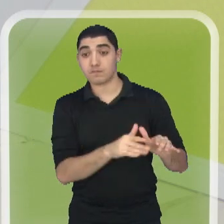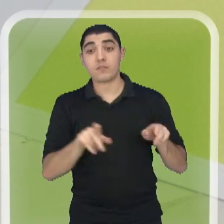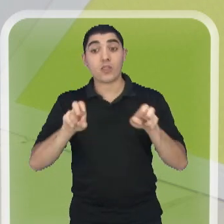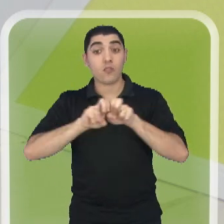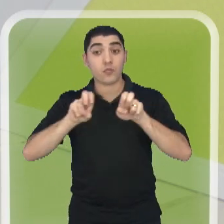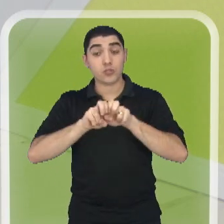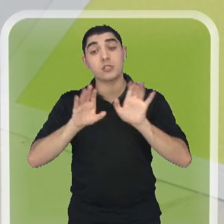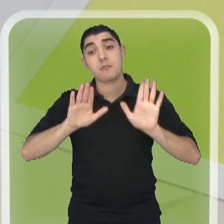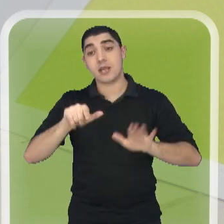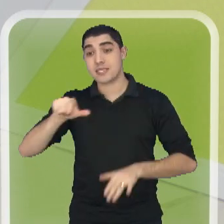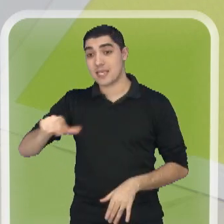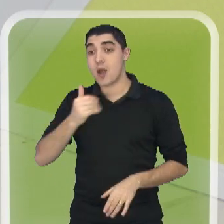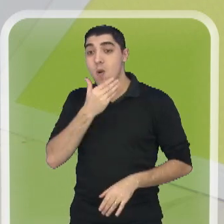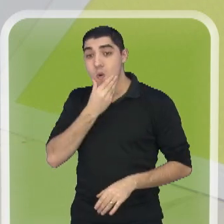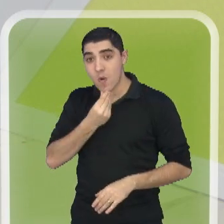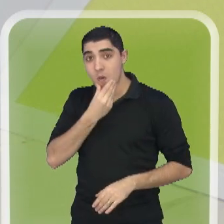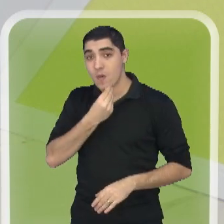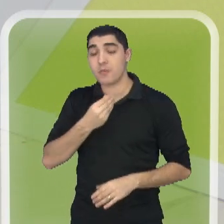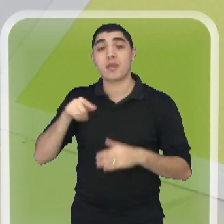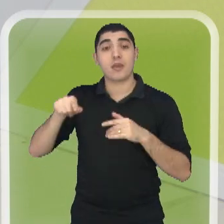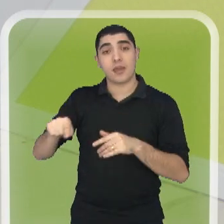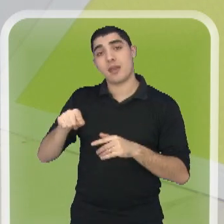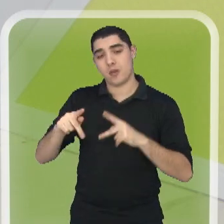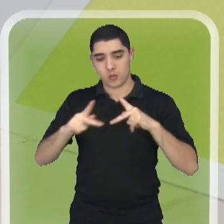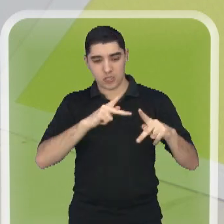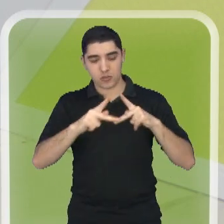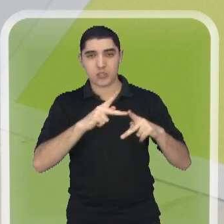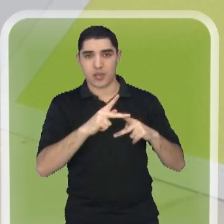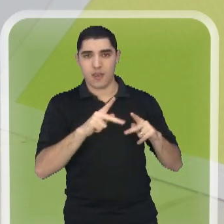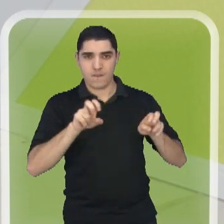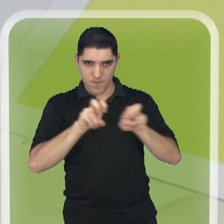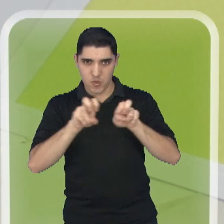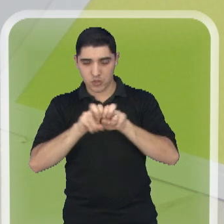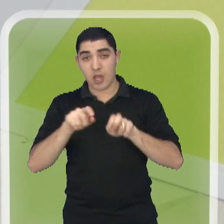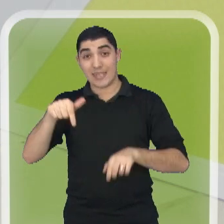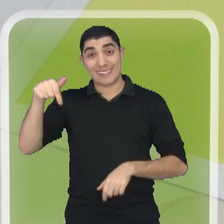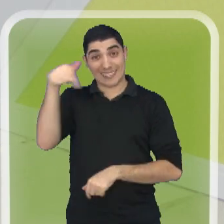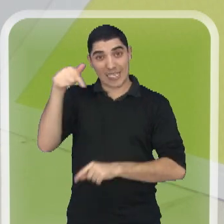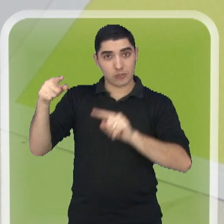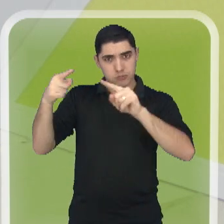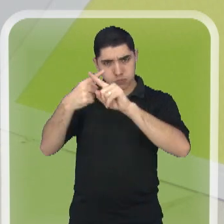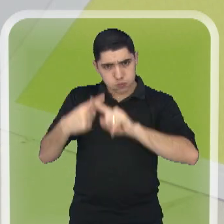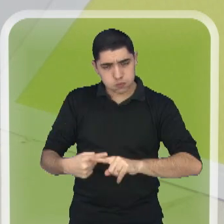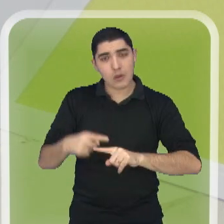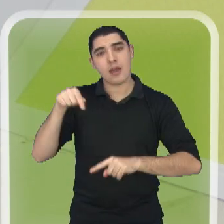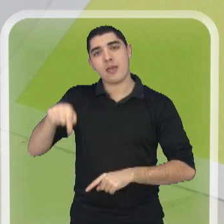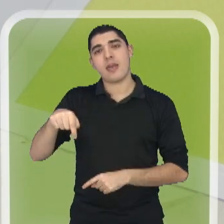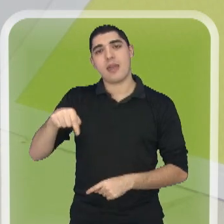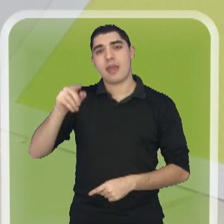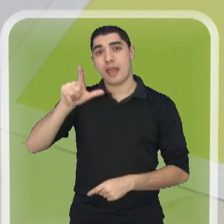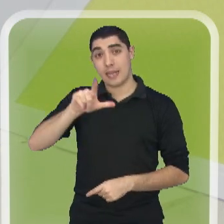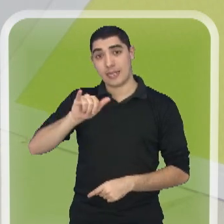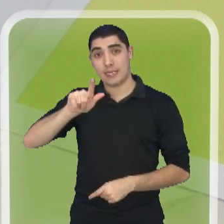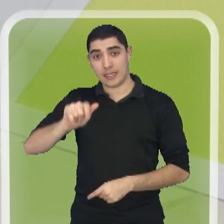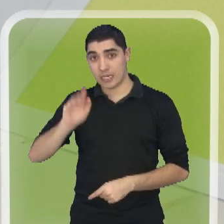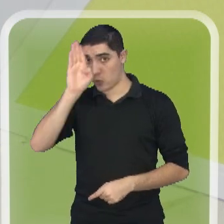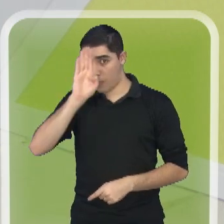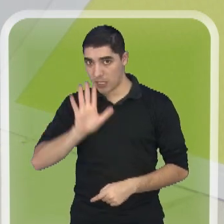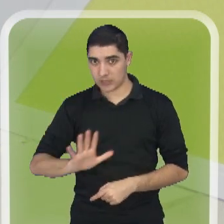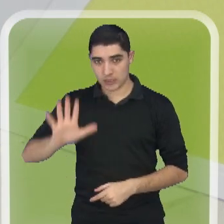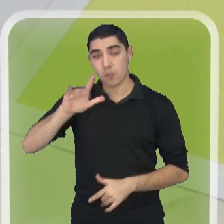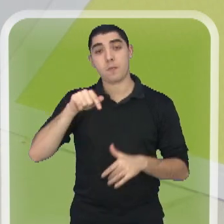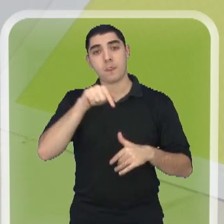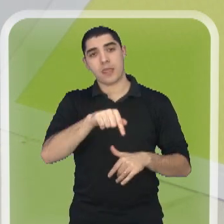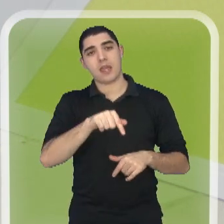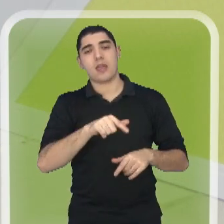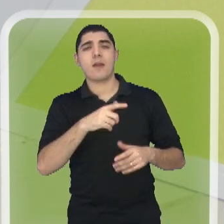futsal, só que agora o masculino, São José Futsal volta à quadra pela 7ª rodada da Liga Nacional. O time do técnico Douglinhas, que vem de empate